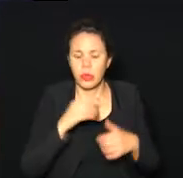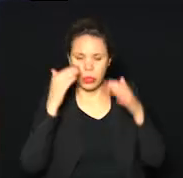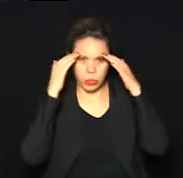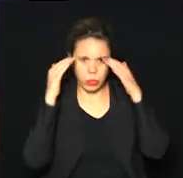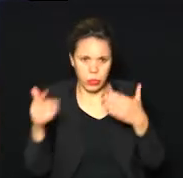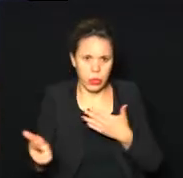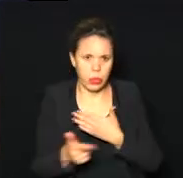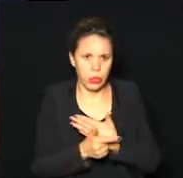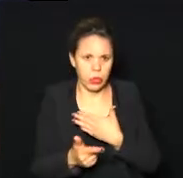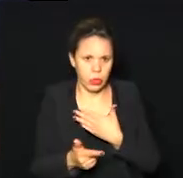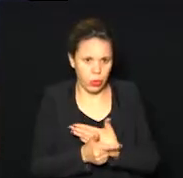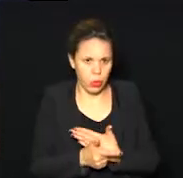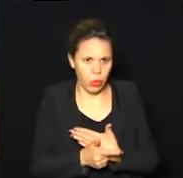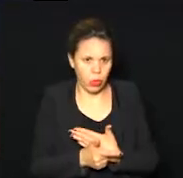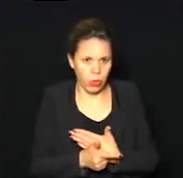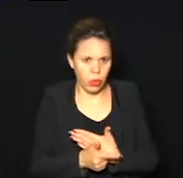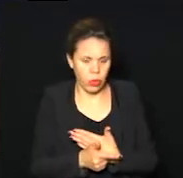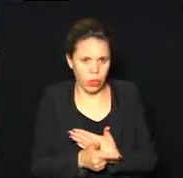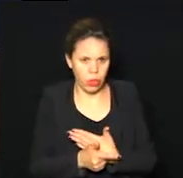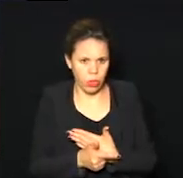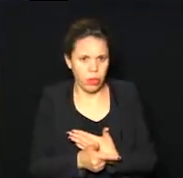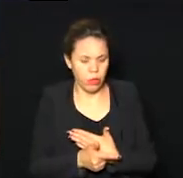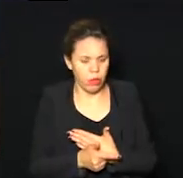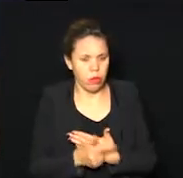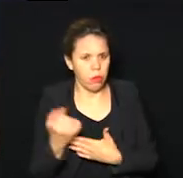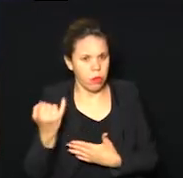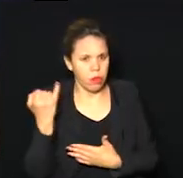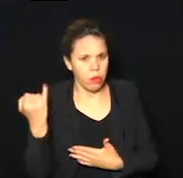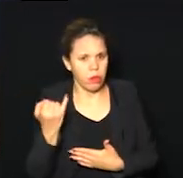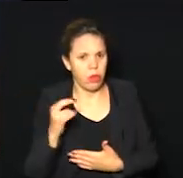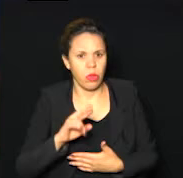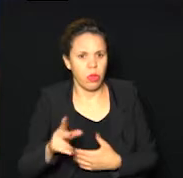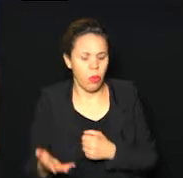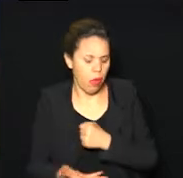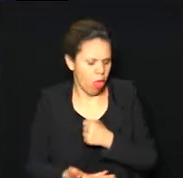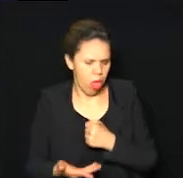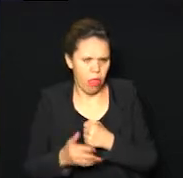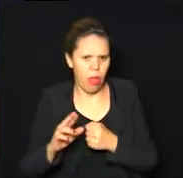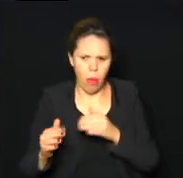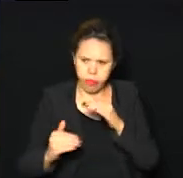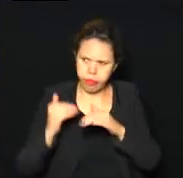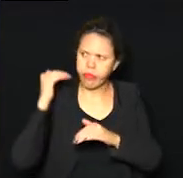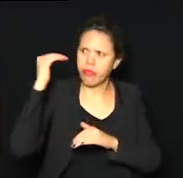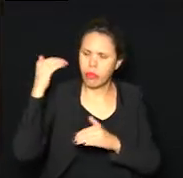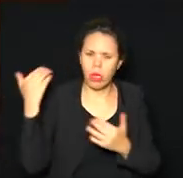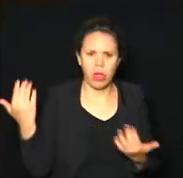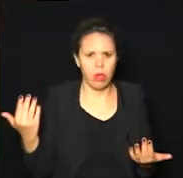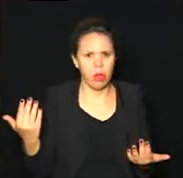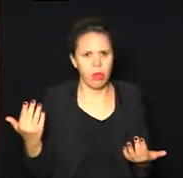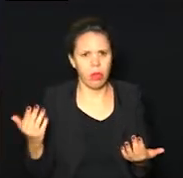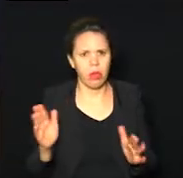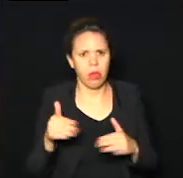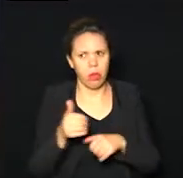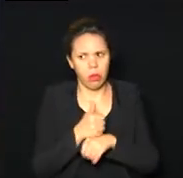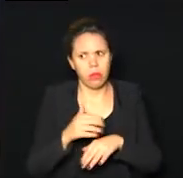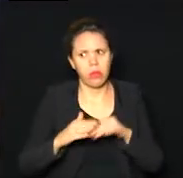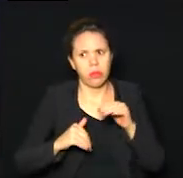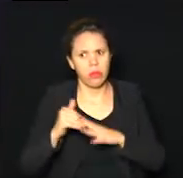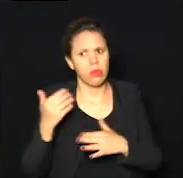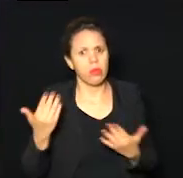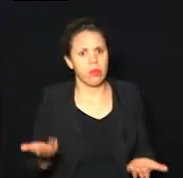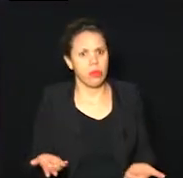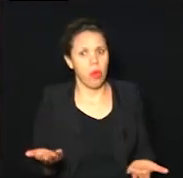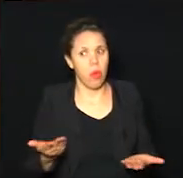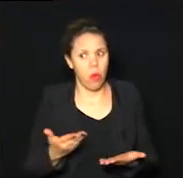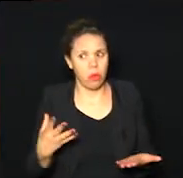papel de secundário, né? Não é primário, é secundário e terciário, de especialização. No entanto, hoje nós